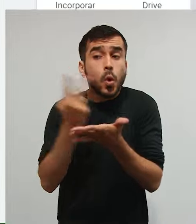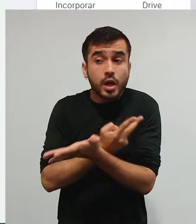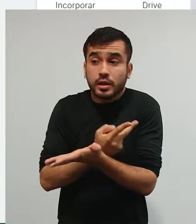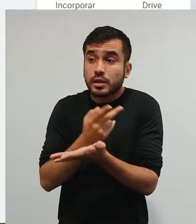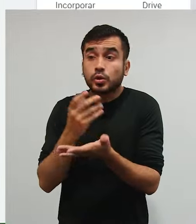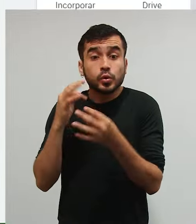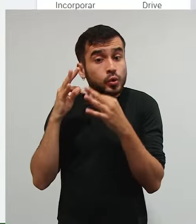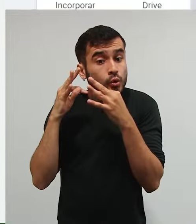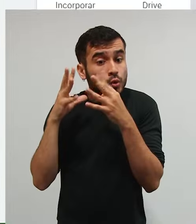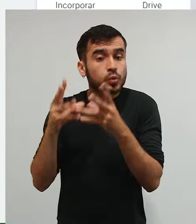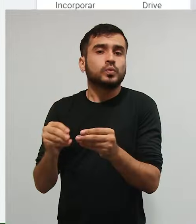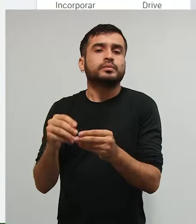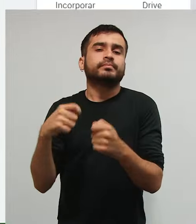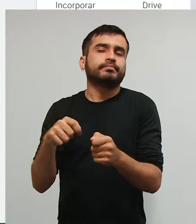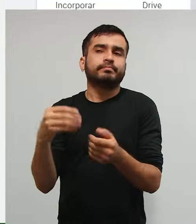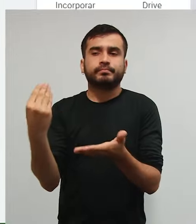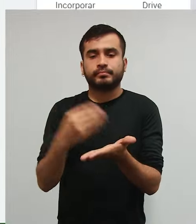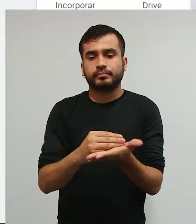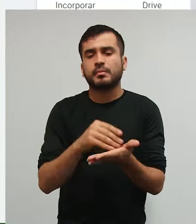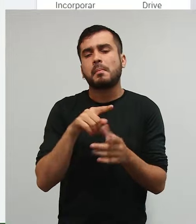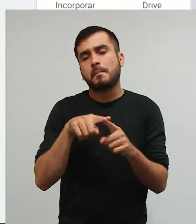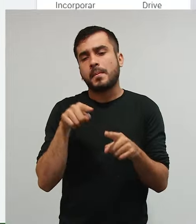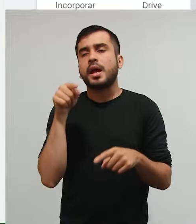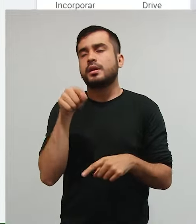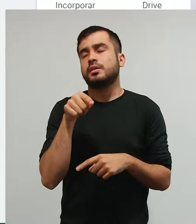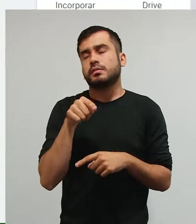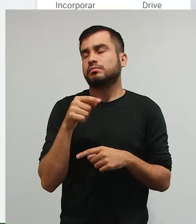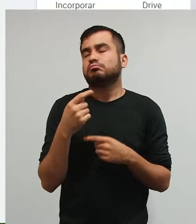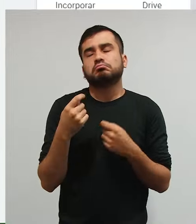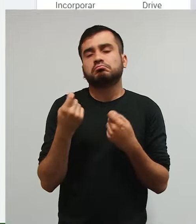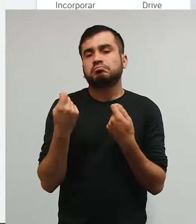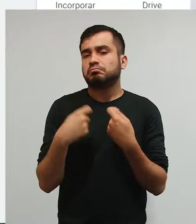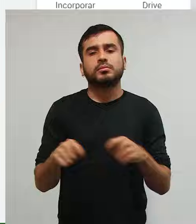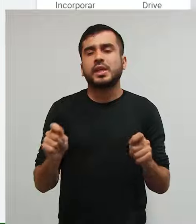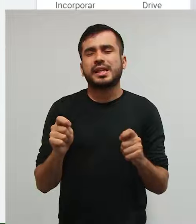foi suspirado, tudo que foi